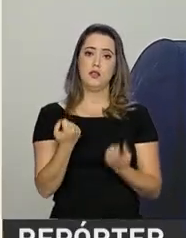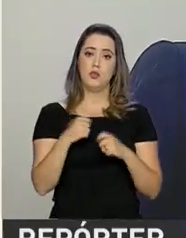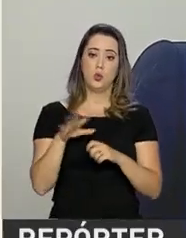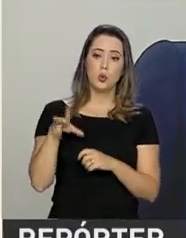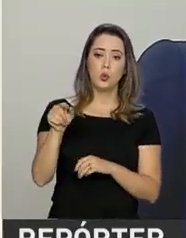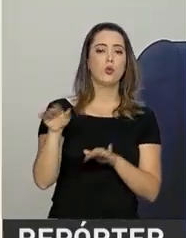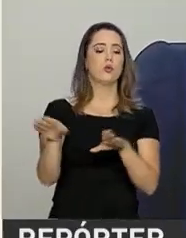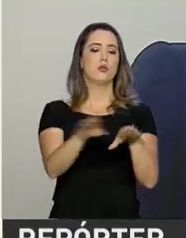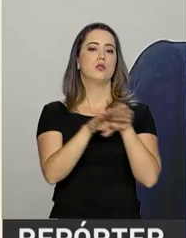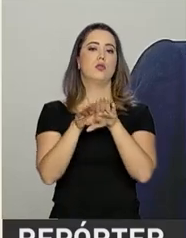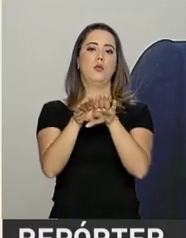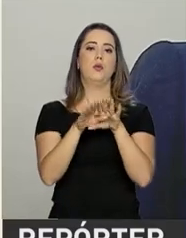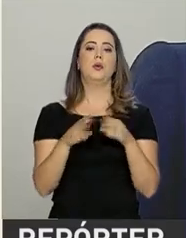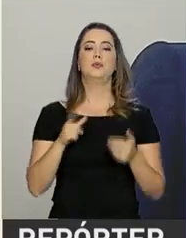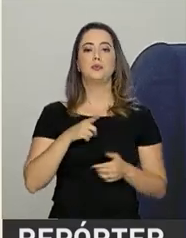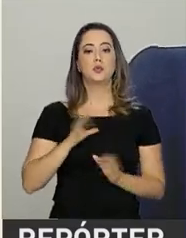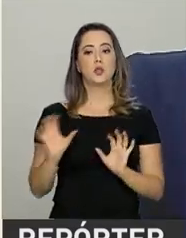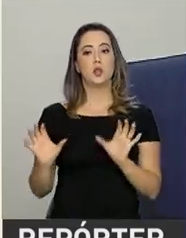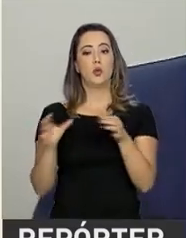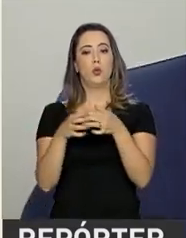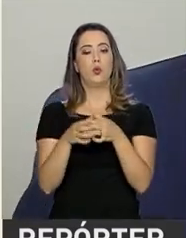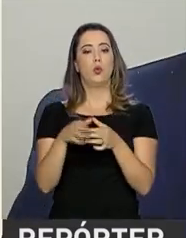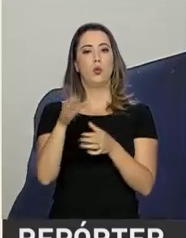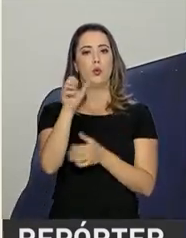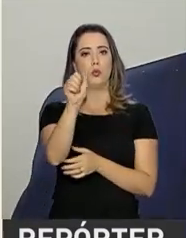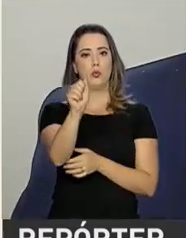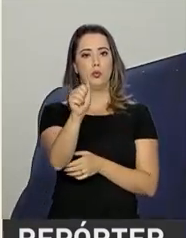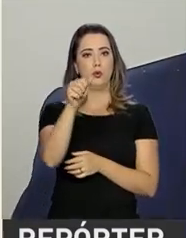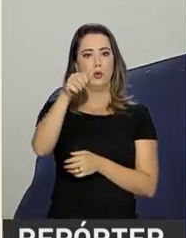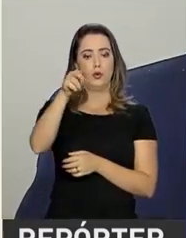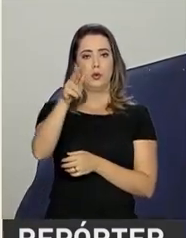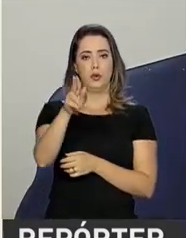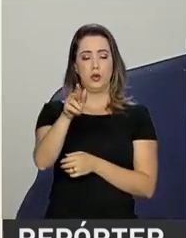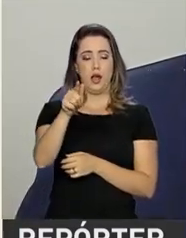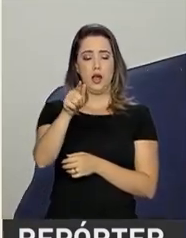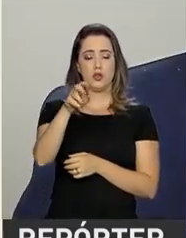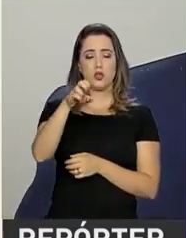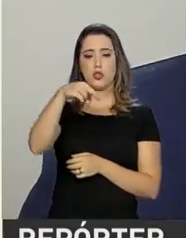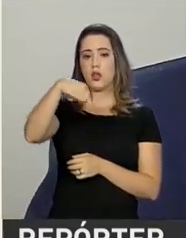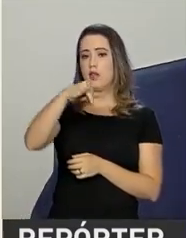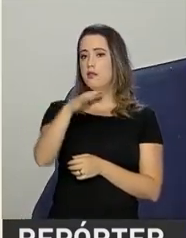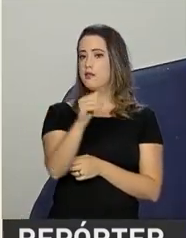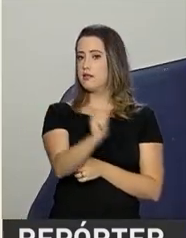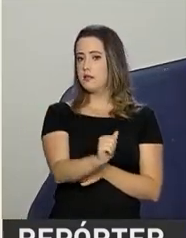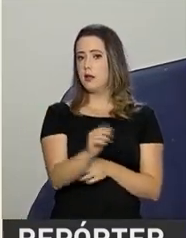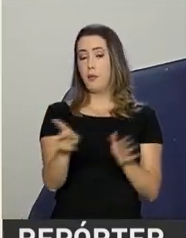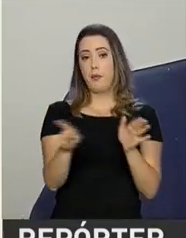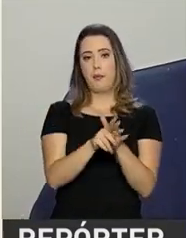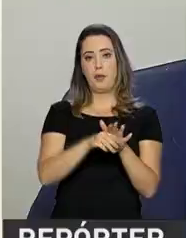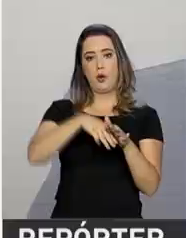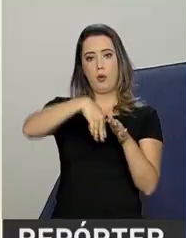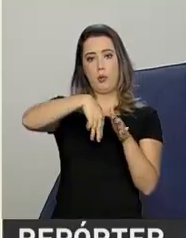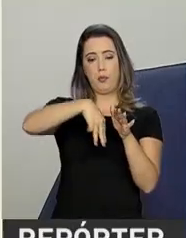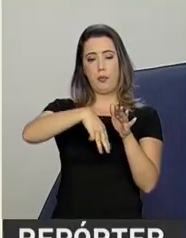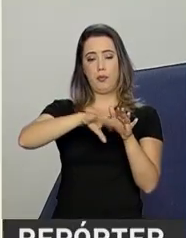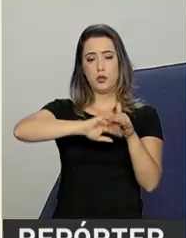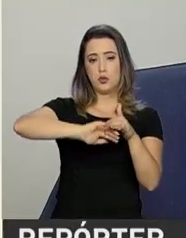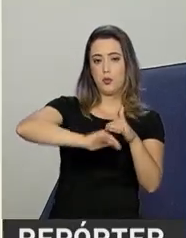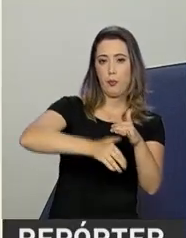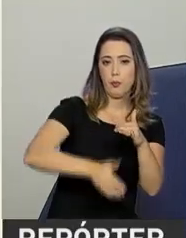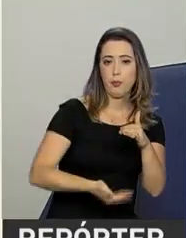agência que já foi criado os nomes já estão indicados é no congresso nacional e